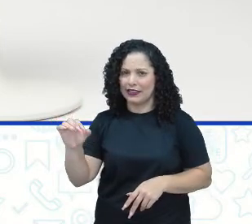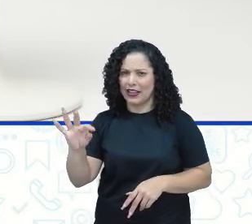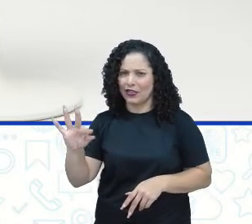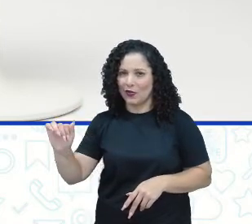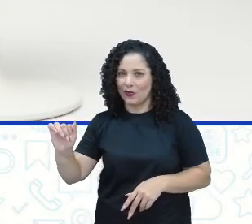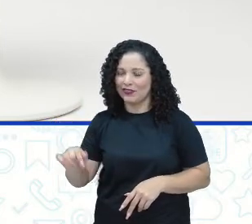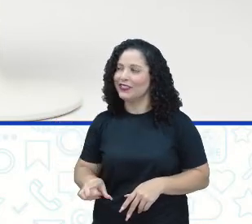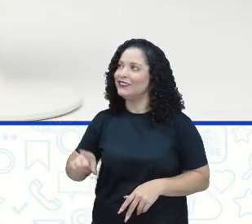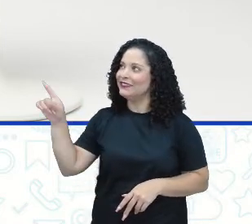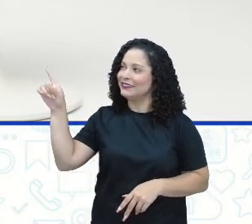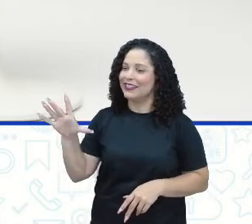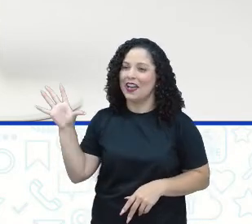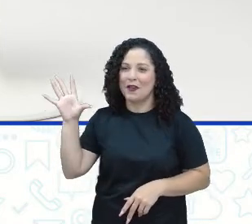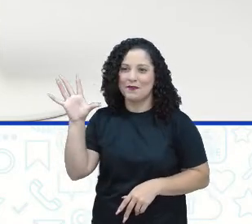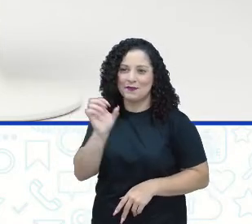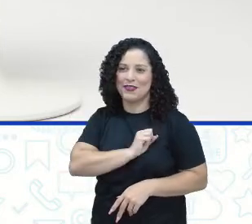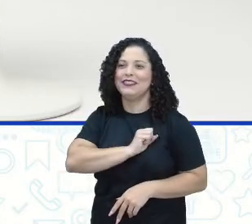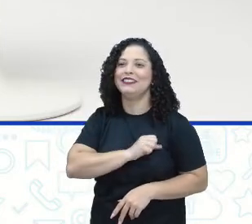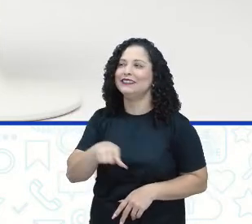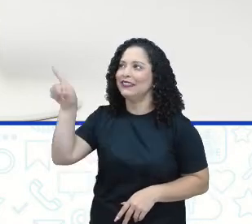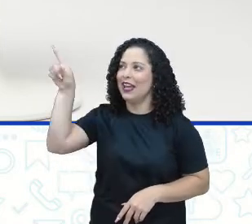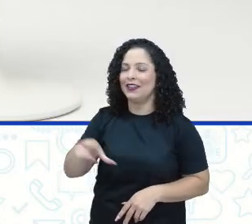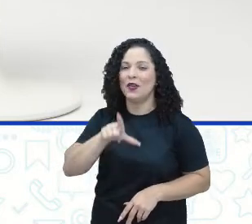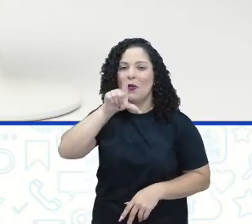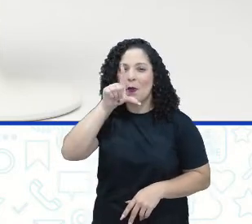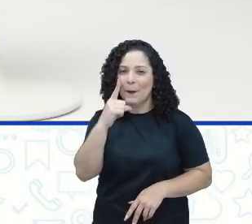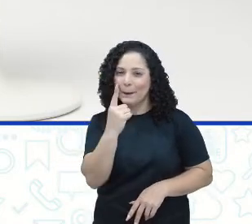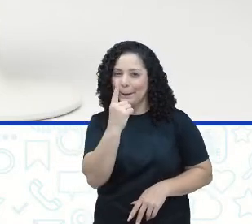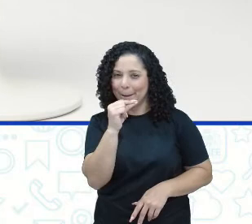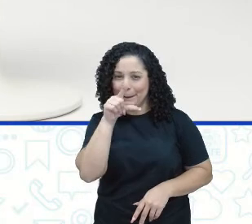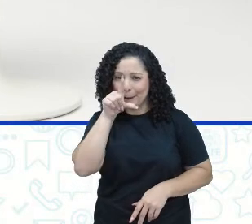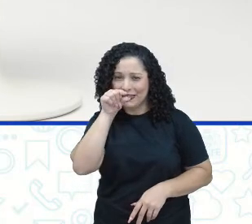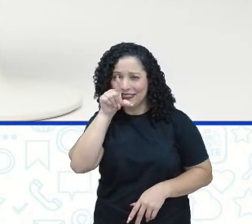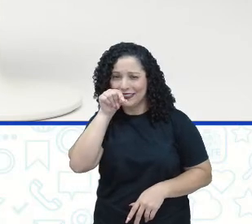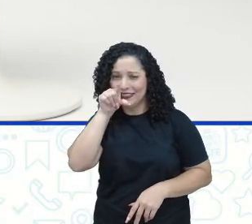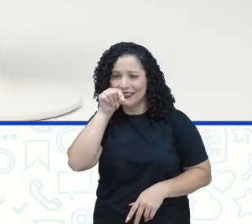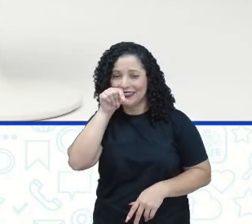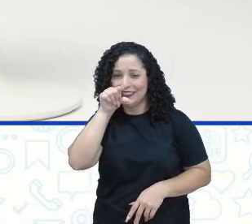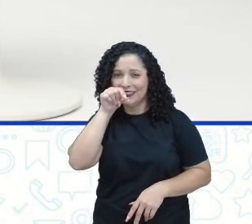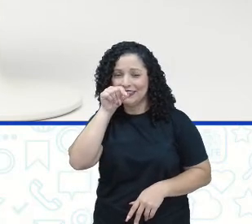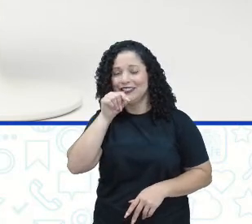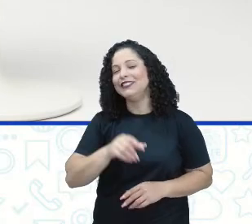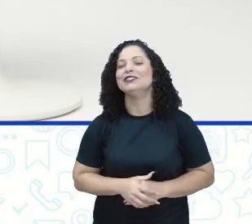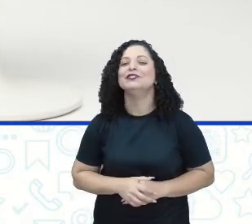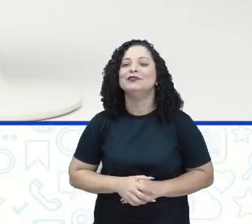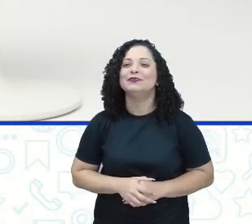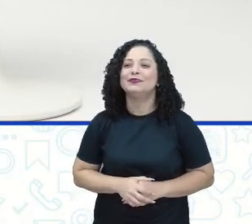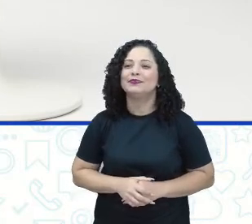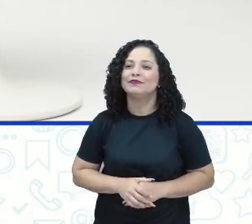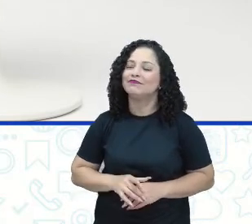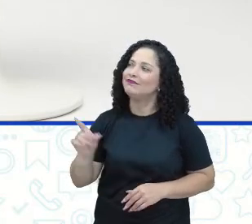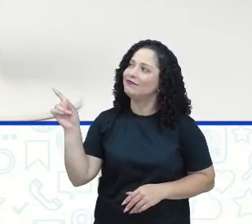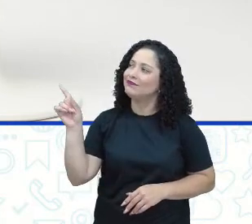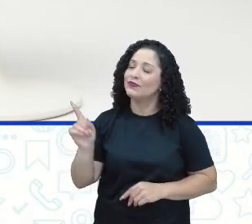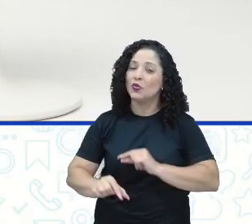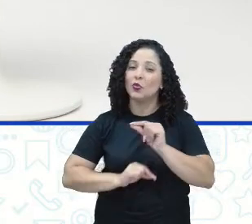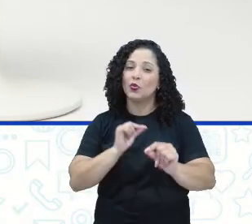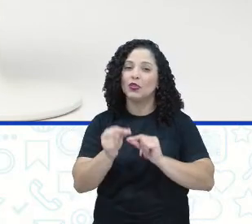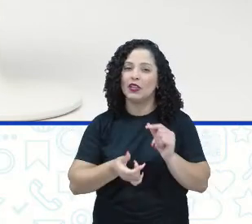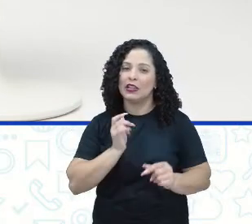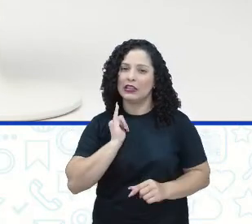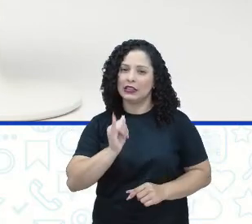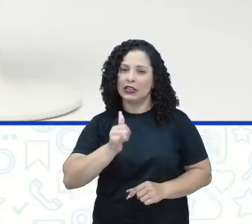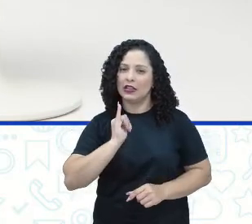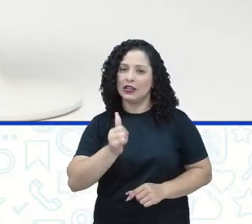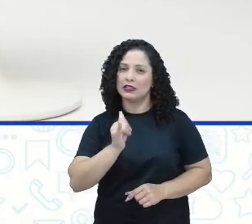essa imagem do pintinho, assim, na casquinha. Ó, as principais características são narração relativamente